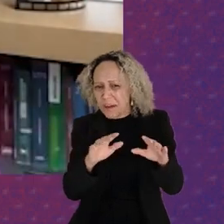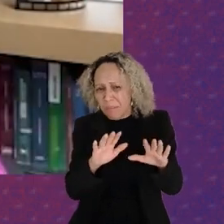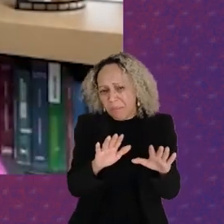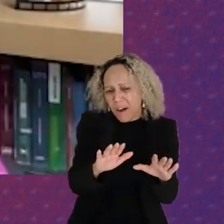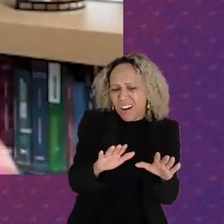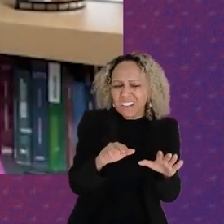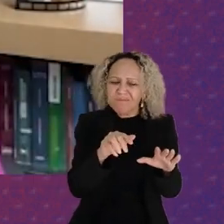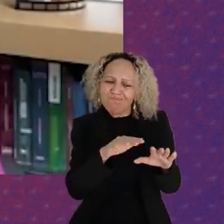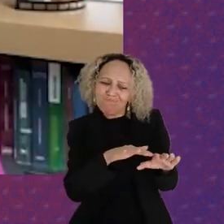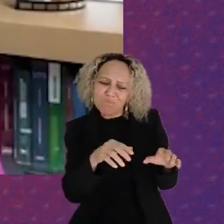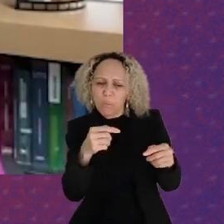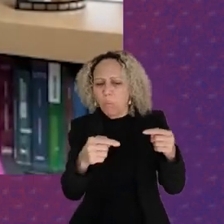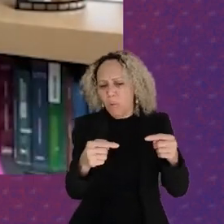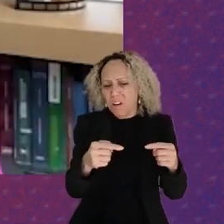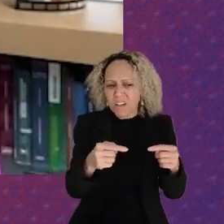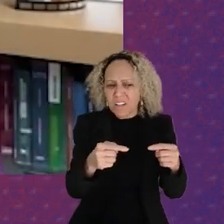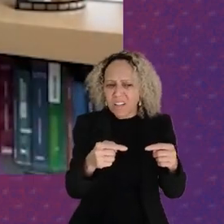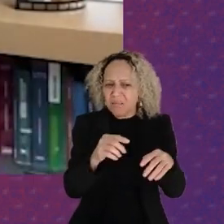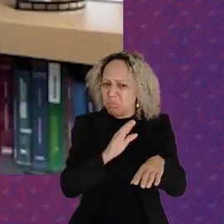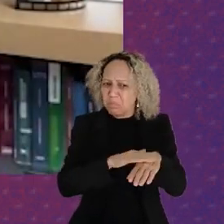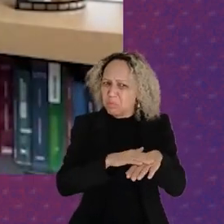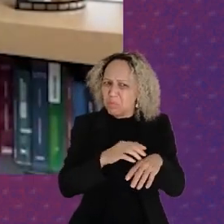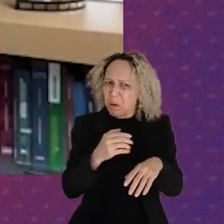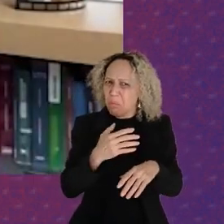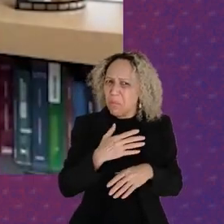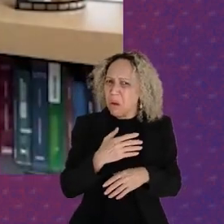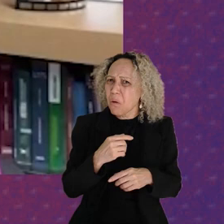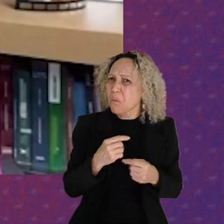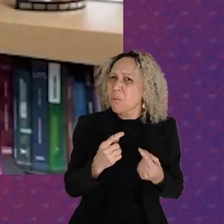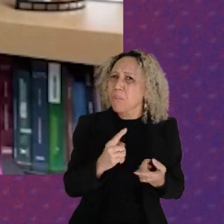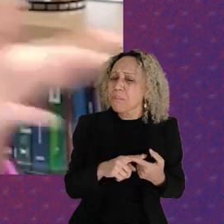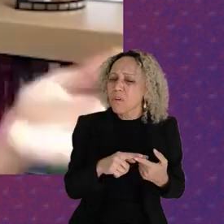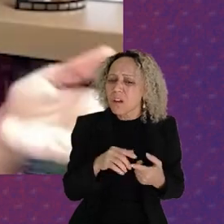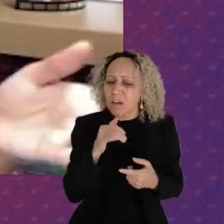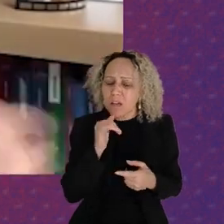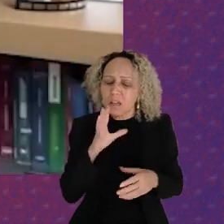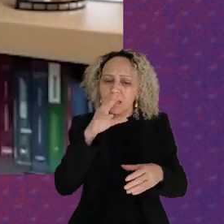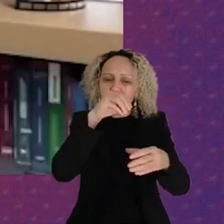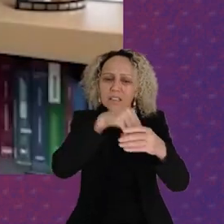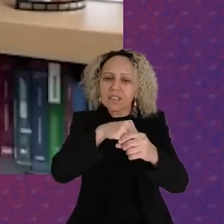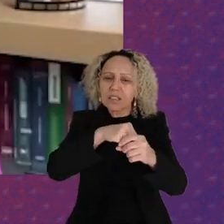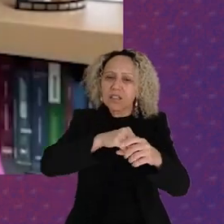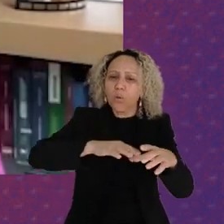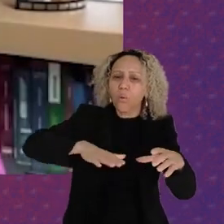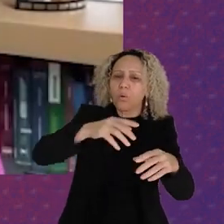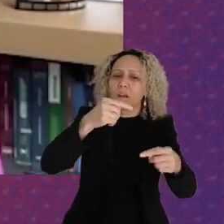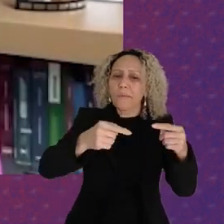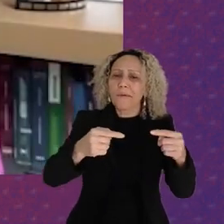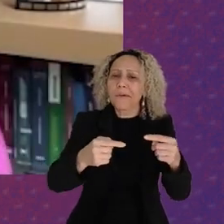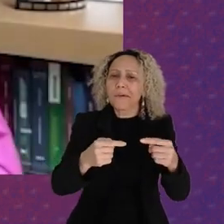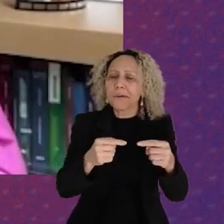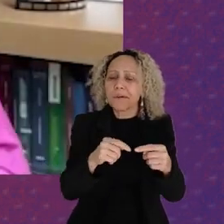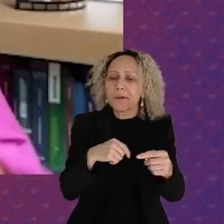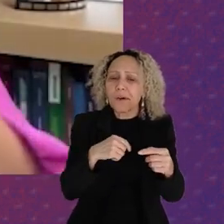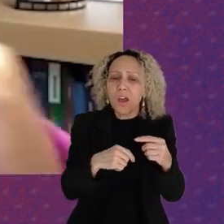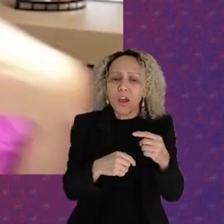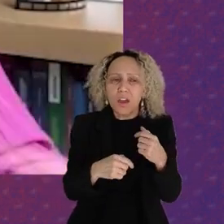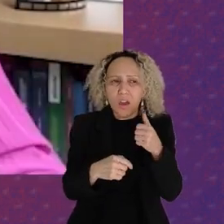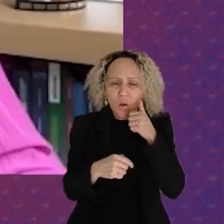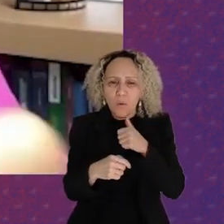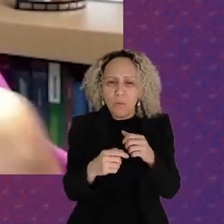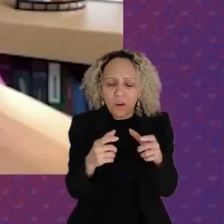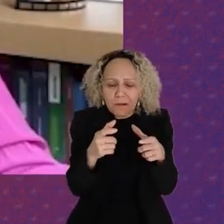eu não me sinto à vontade. Porque nesse lugar eu sou minoria. Temos visto nos noticiários, né, um